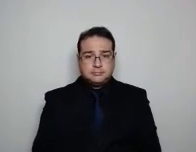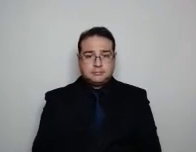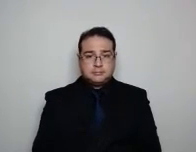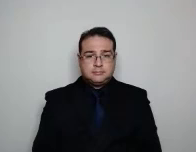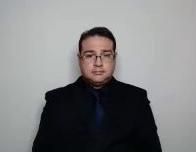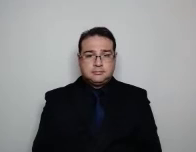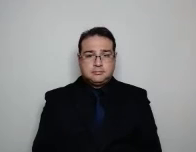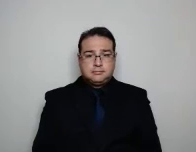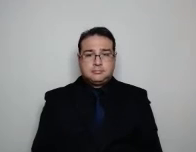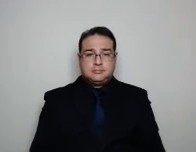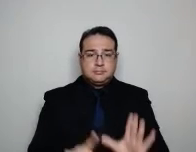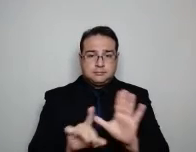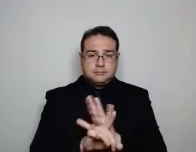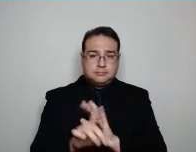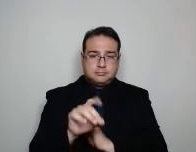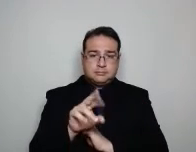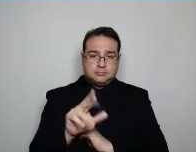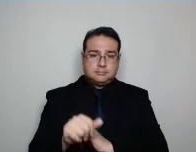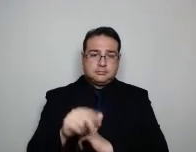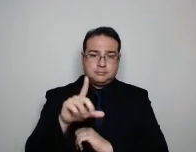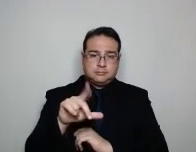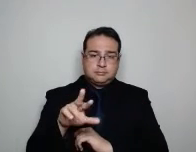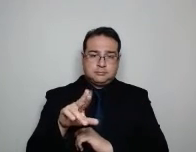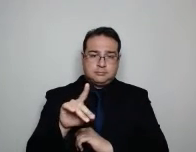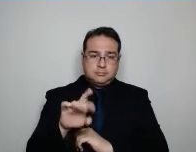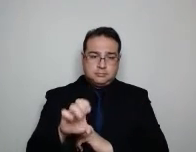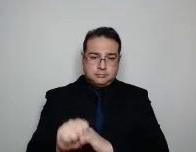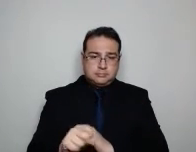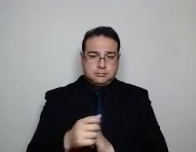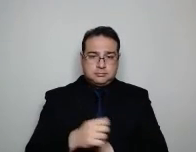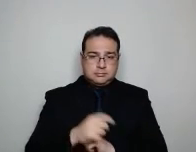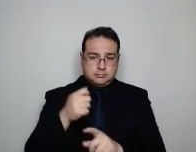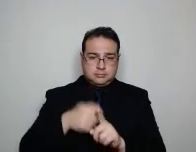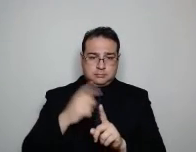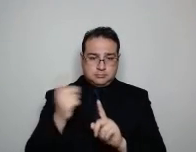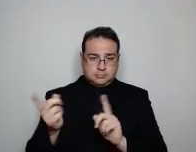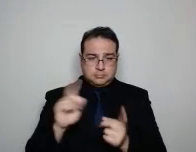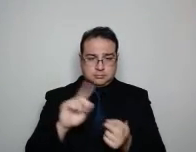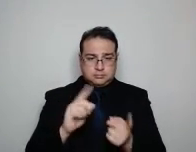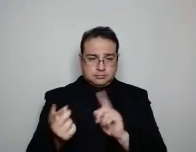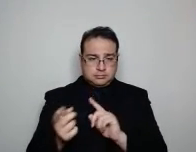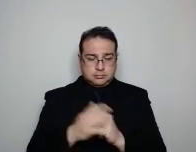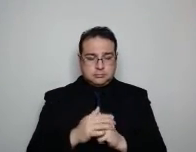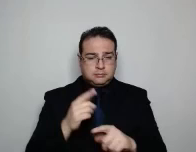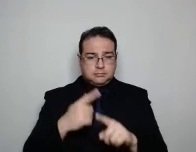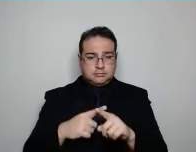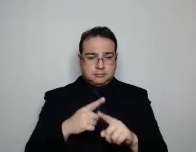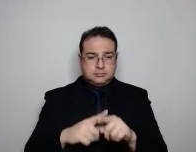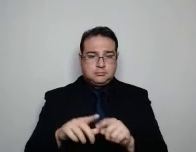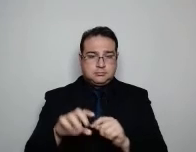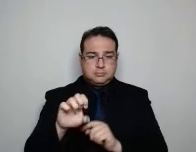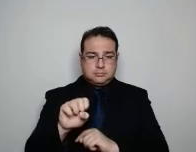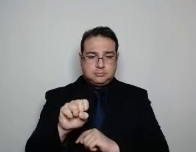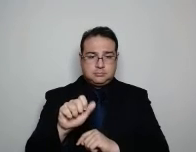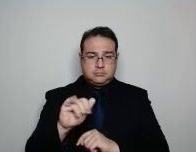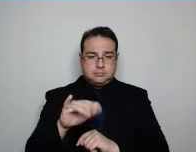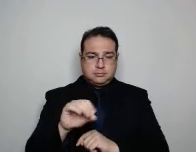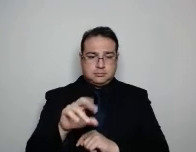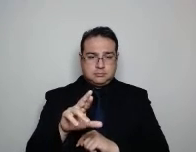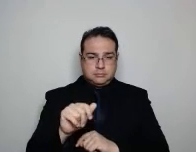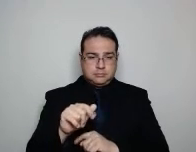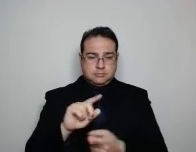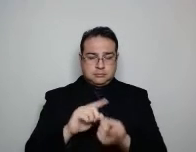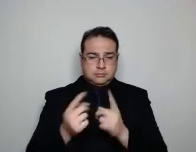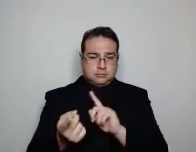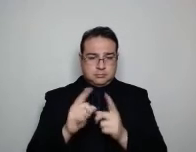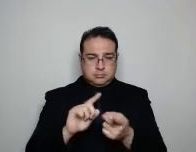doutora Maria de Lourdes, é isso? Mês um ou mês outro? Não, não, foi a doutora Sayonara que permutou com ela. Ah, tá certo.